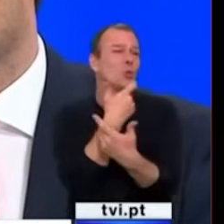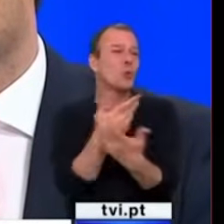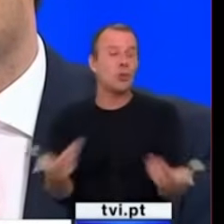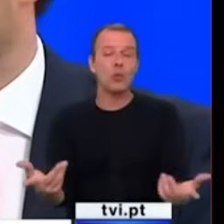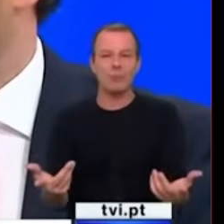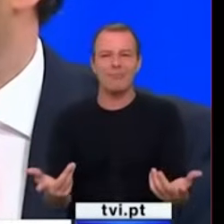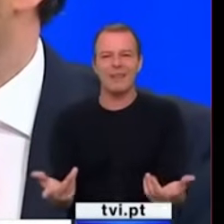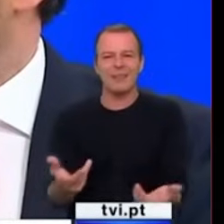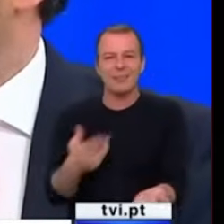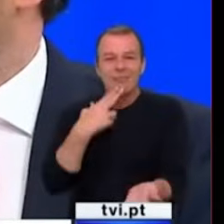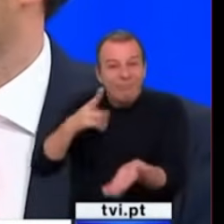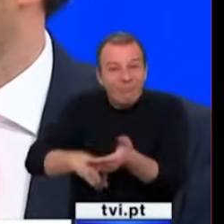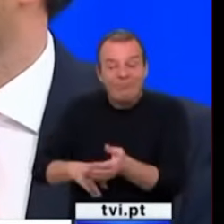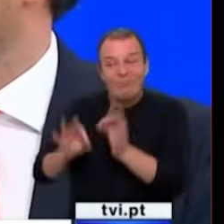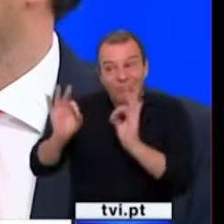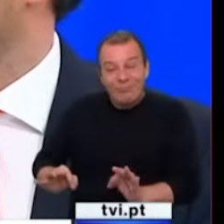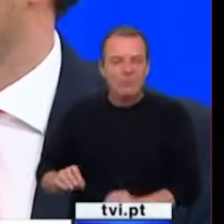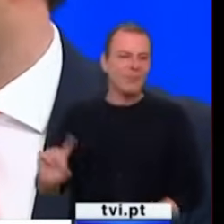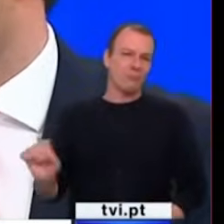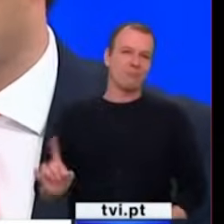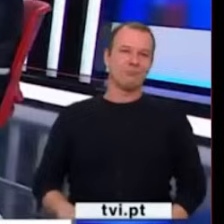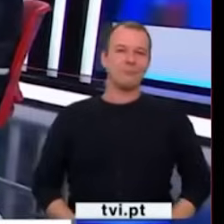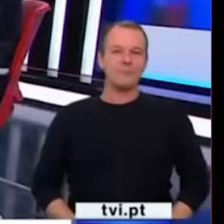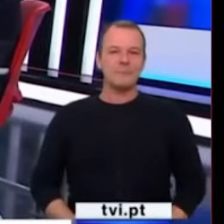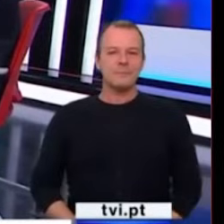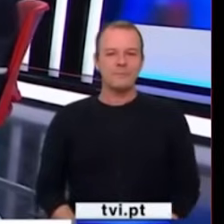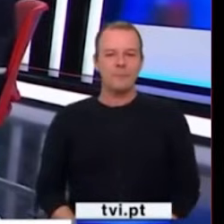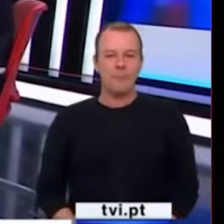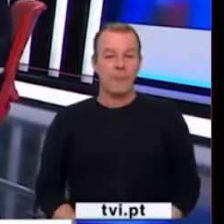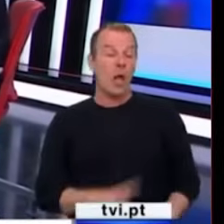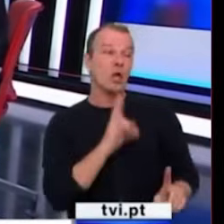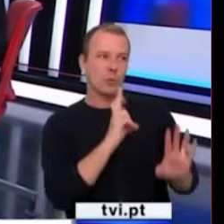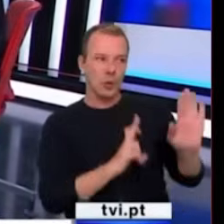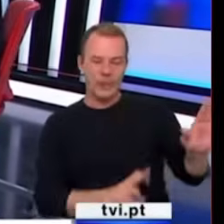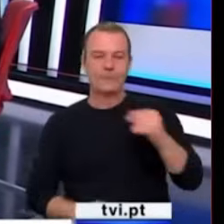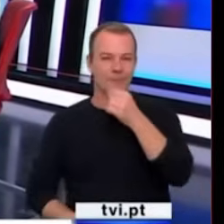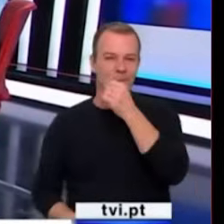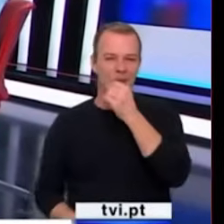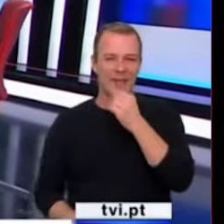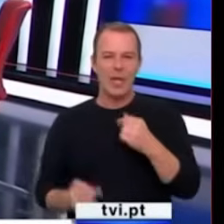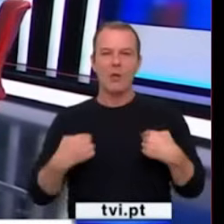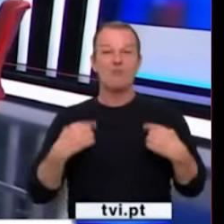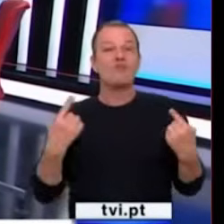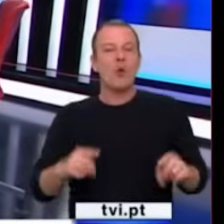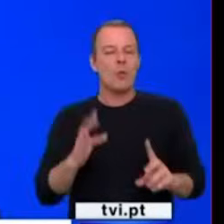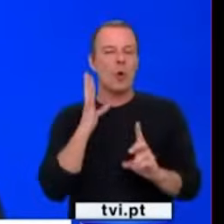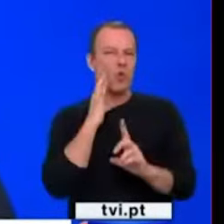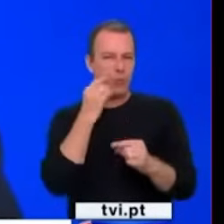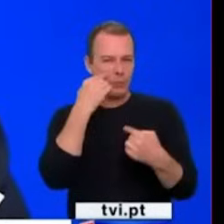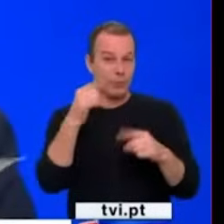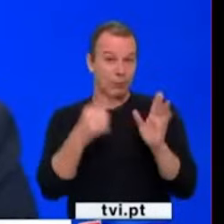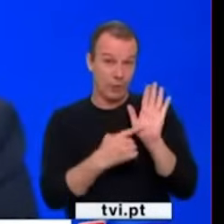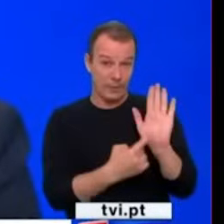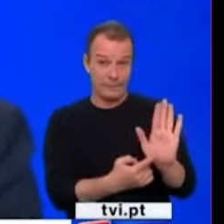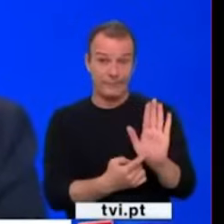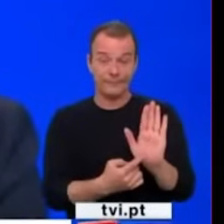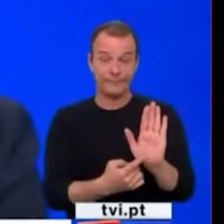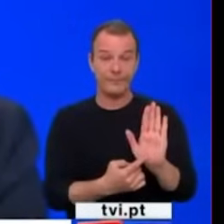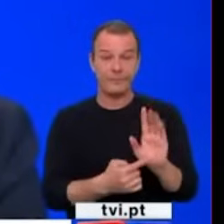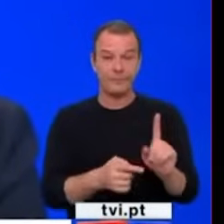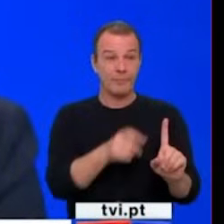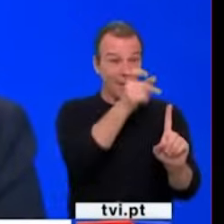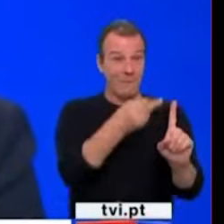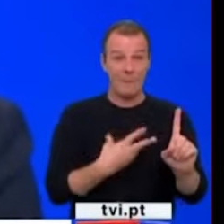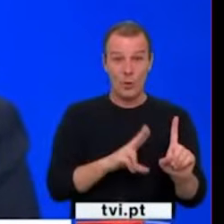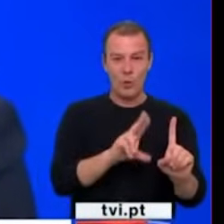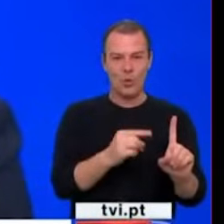não é para levar a séri outras pressas para concluir Pedro Santos eu tenho aqui um número que gostava de lhe mostrar Isto é o Pedro Santos